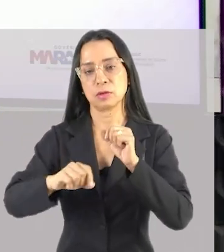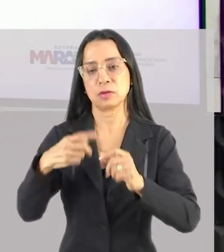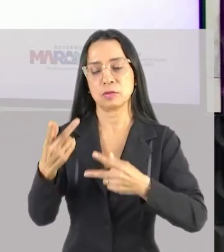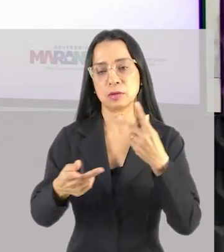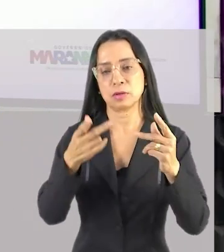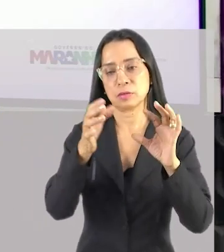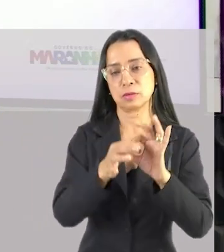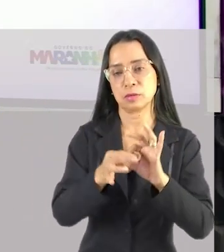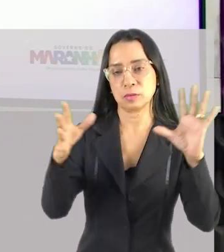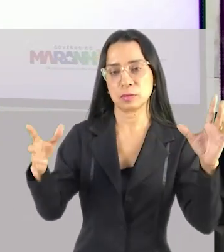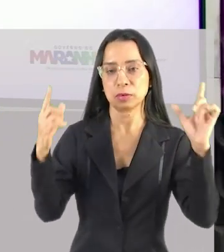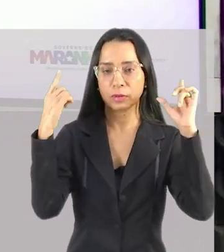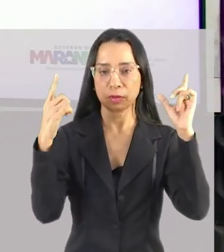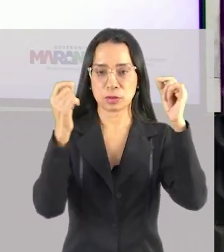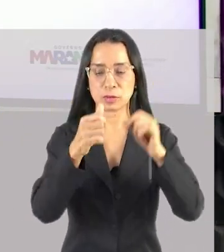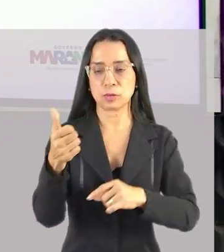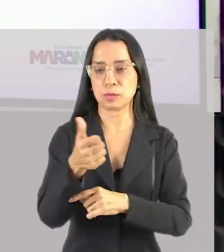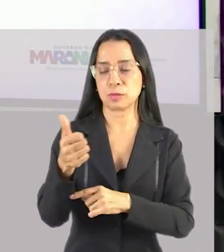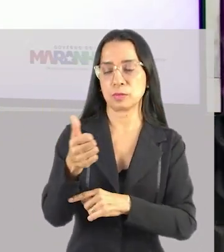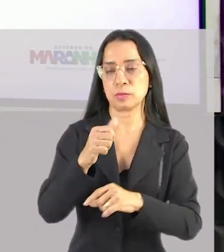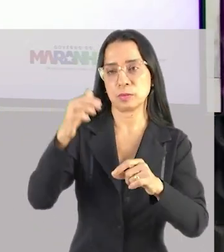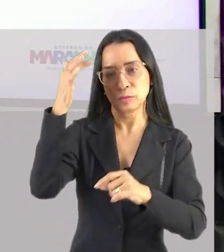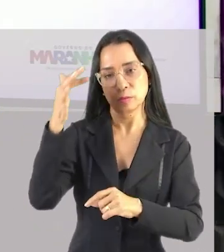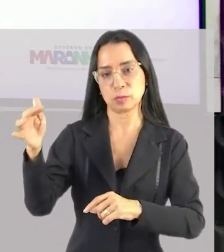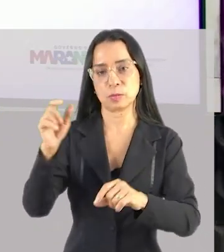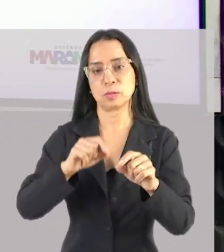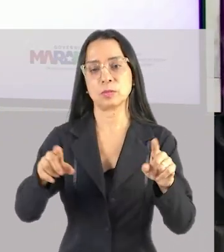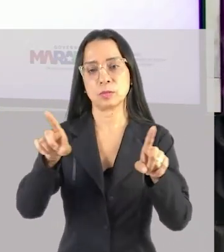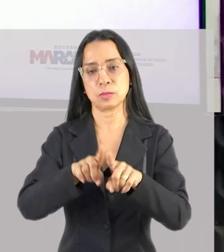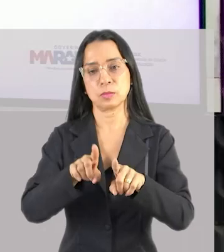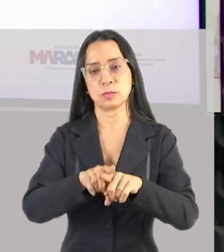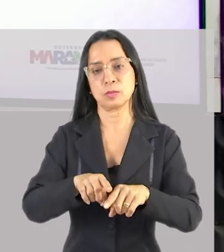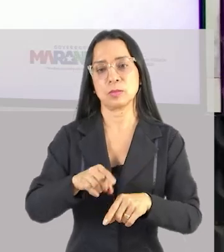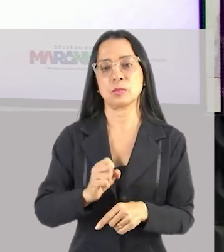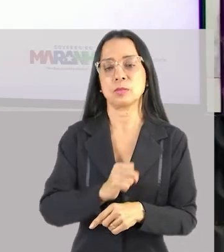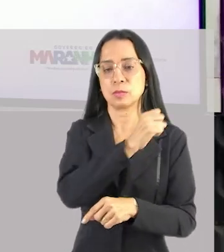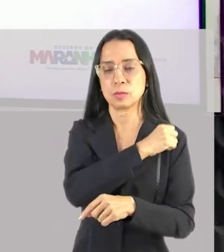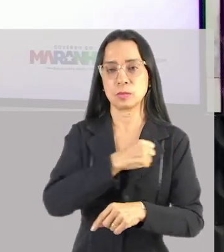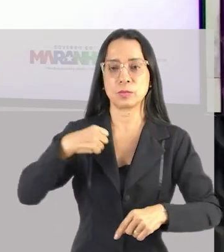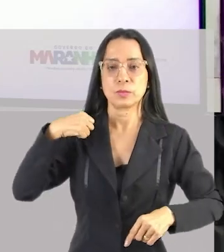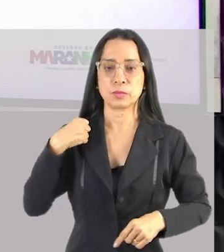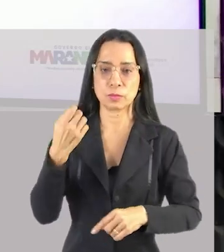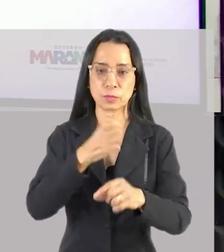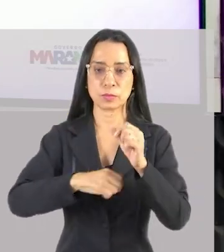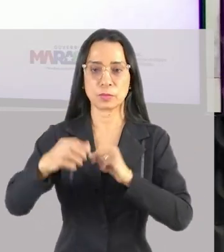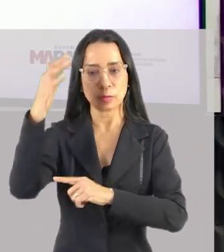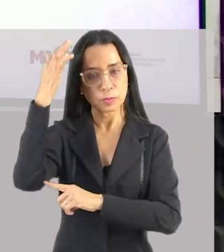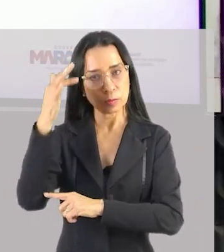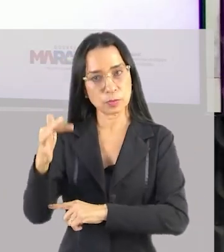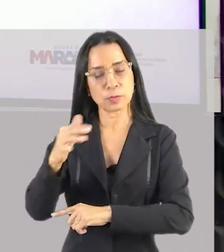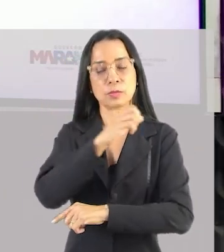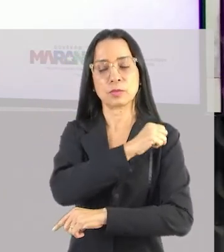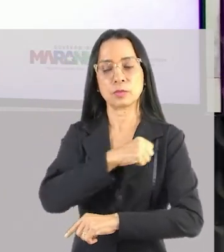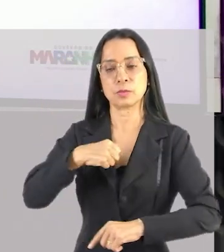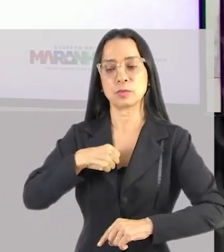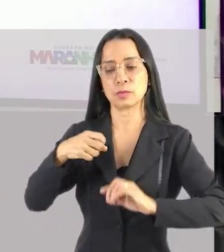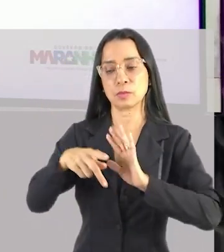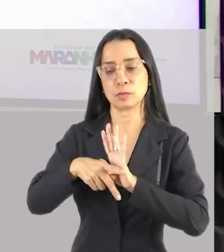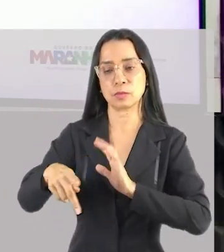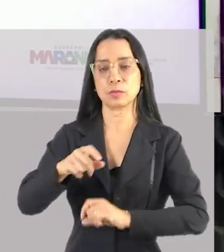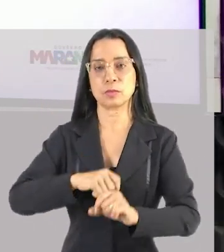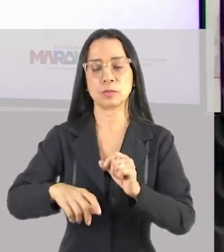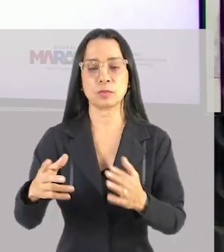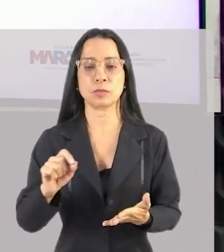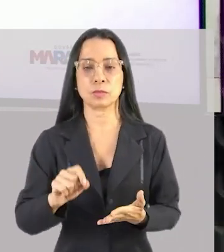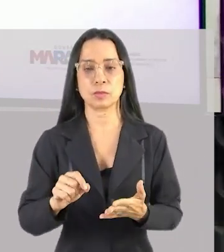Grécia, já falamos sobre os primeiros filósofos, nós falamos sobre o Sócrates, né? Falamos sobre a filosofia socrática, falamos um